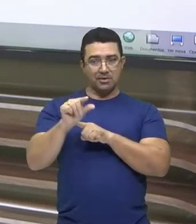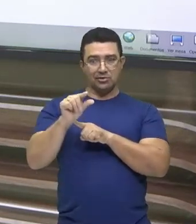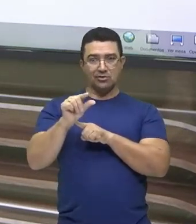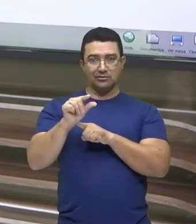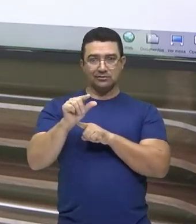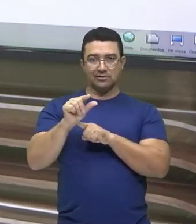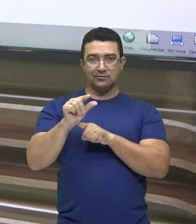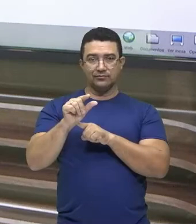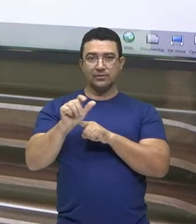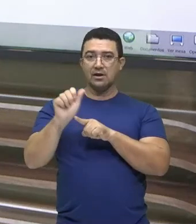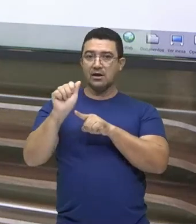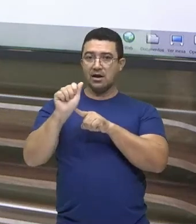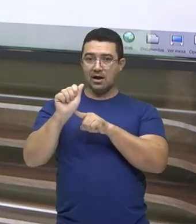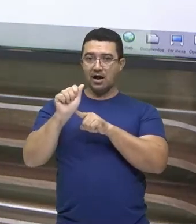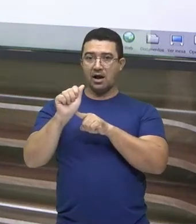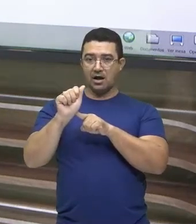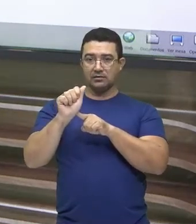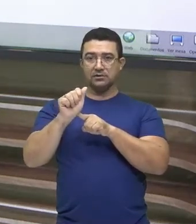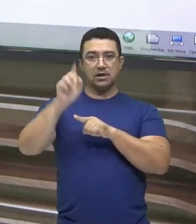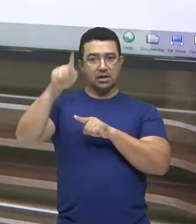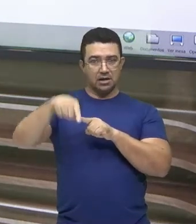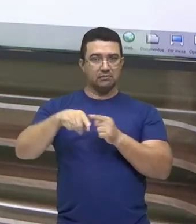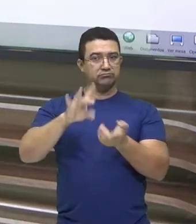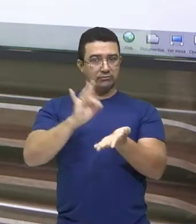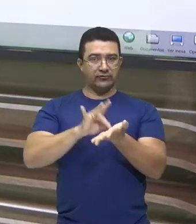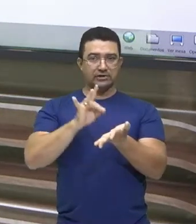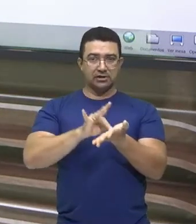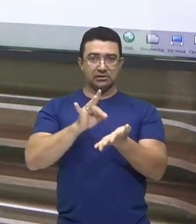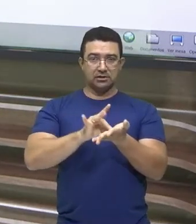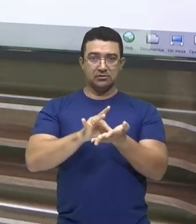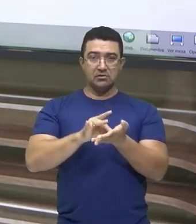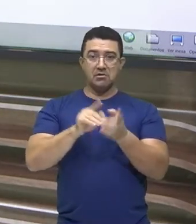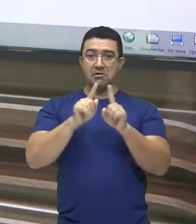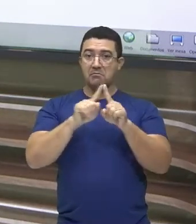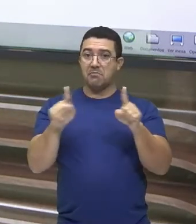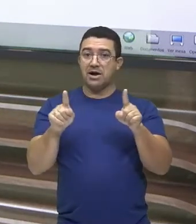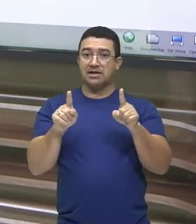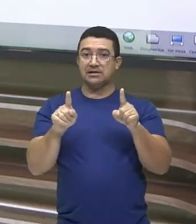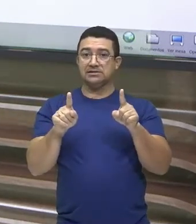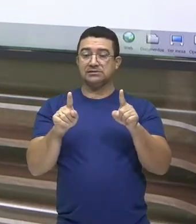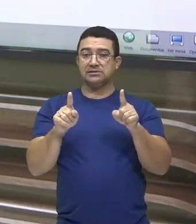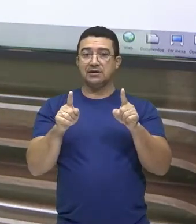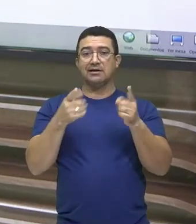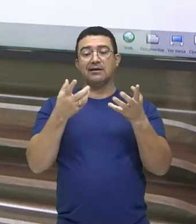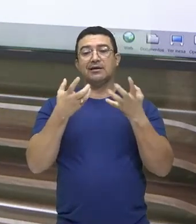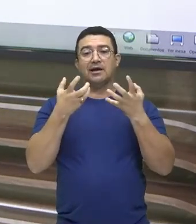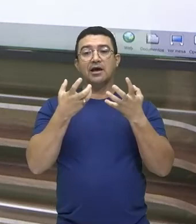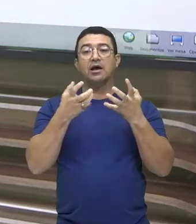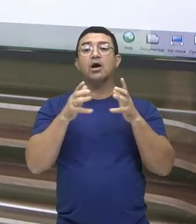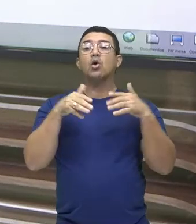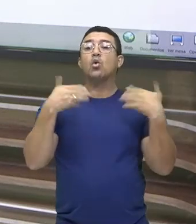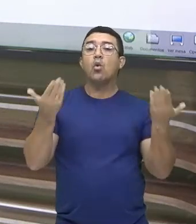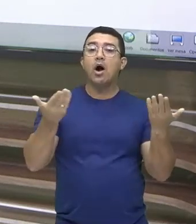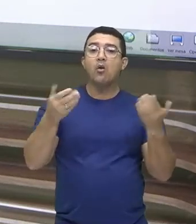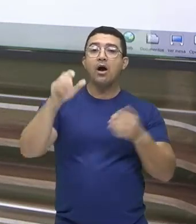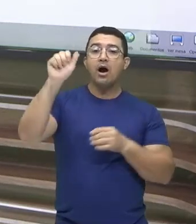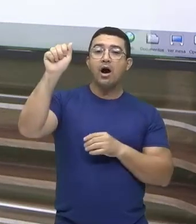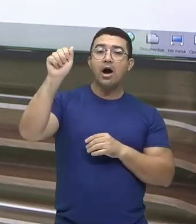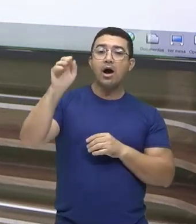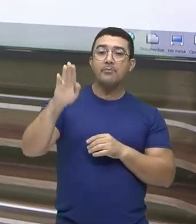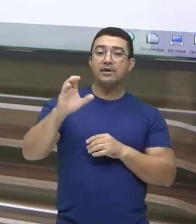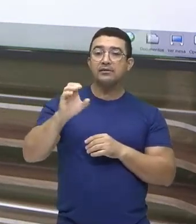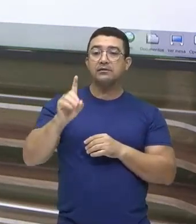é a alternativa verdadeira, tá? Só que vejam, ele quer a alternativa em que ela não irá